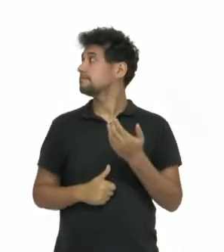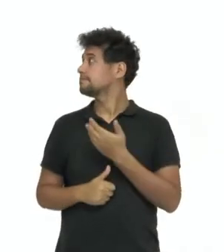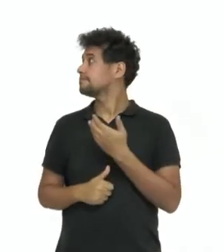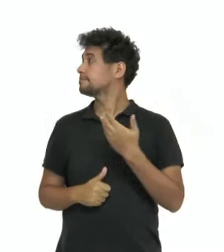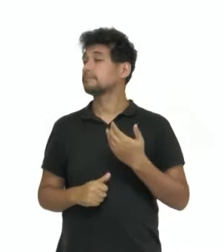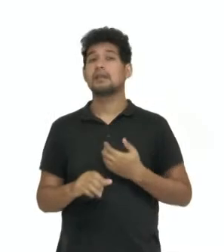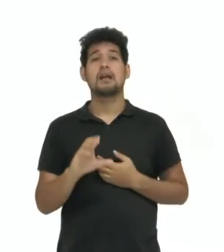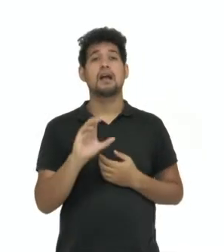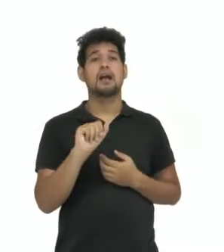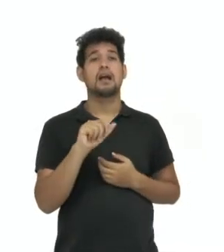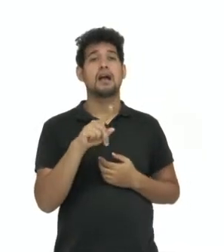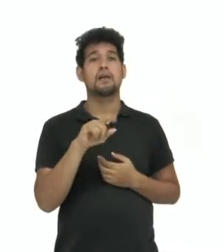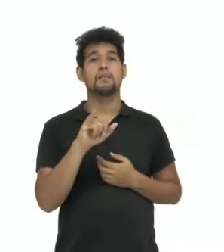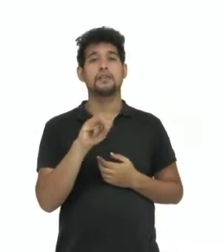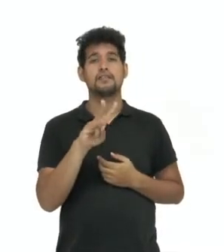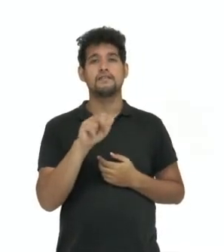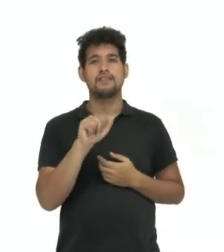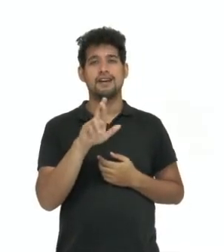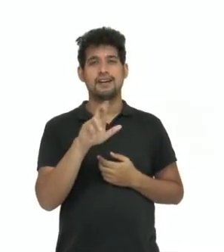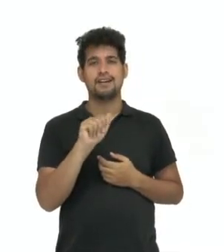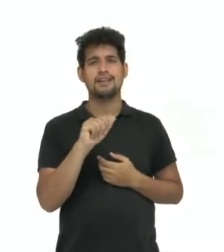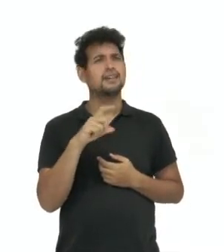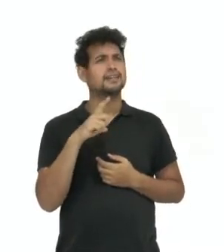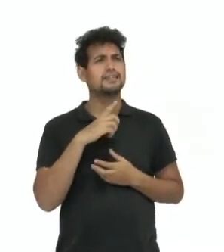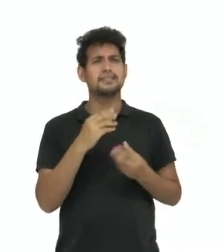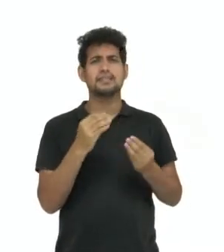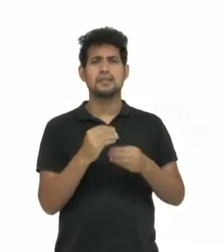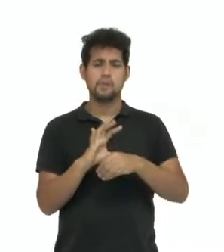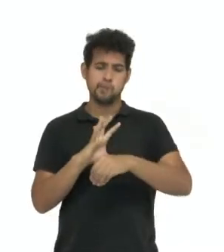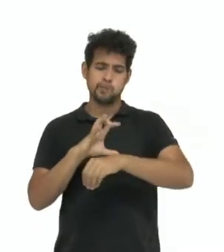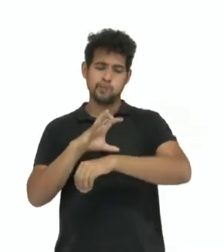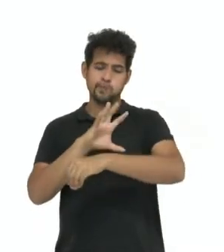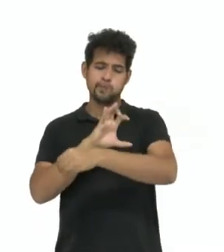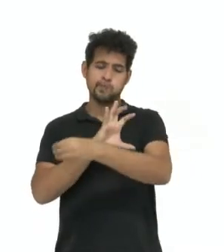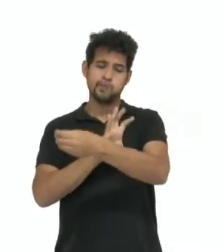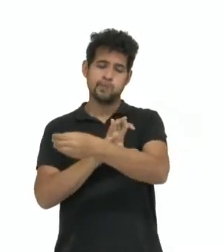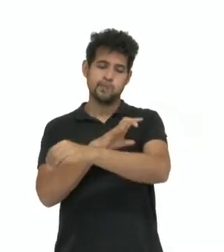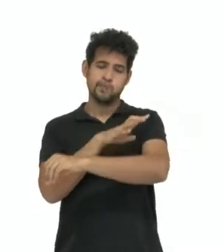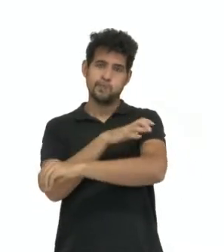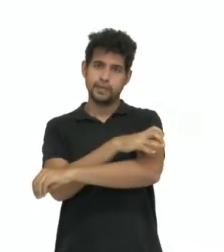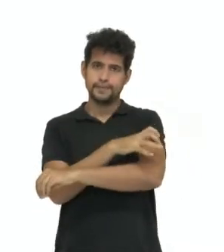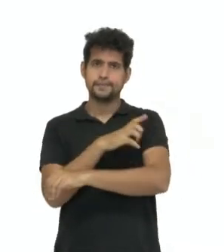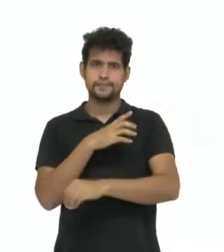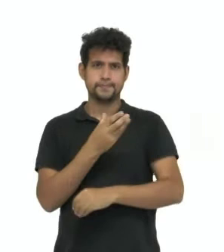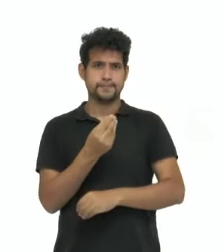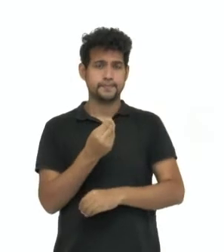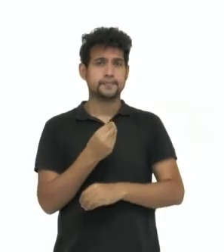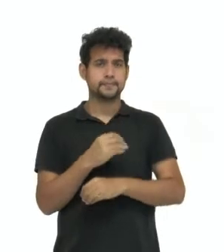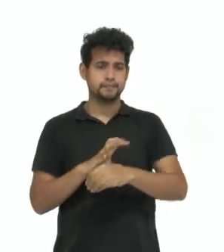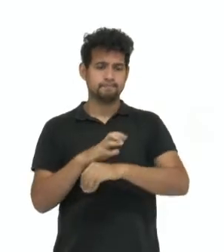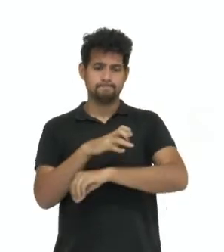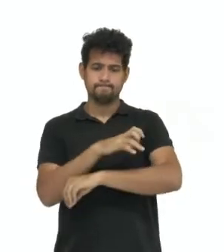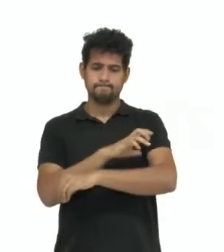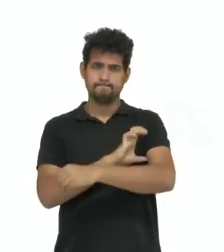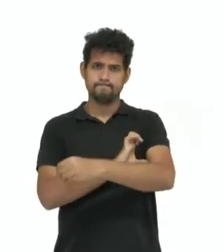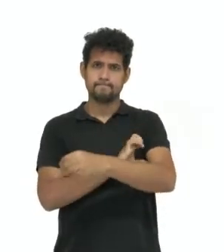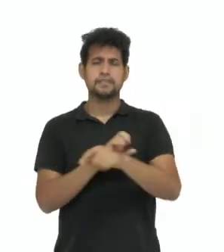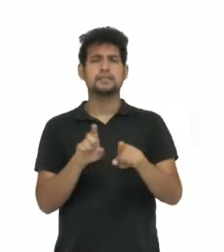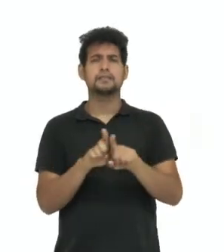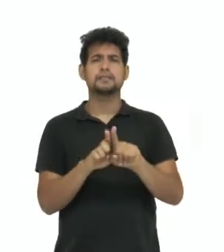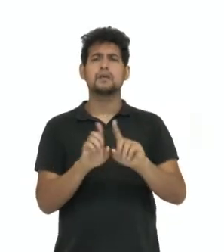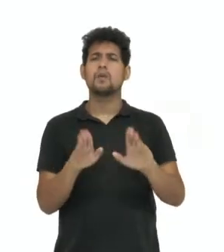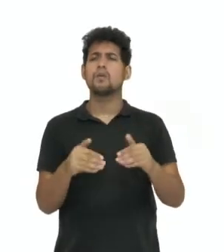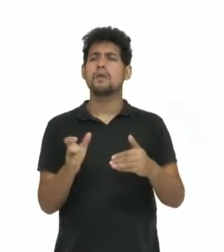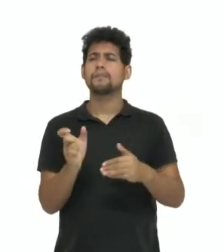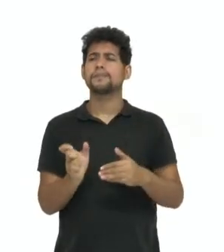né? Riquíssima em pelos, né? Recobrindo ali o teu corpo, né? O corpo dela. E qual que é a